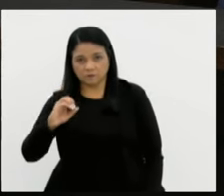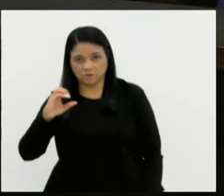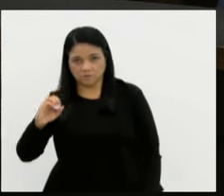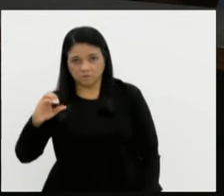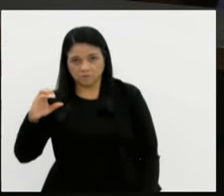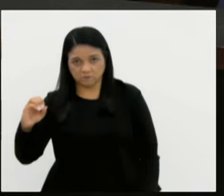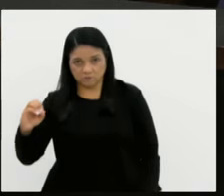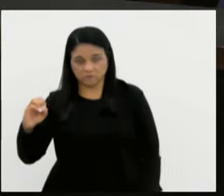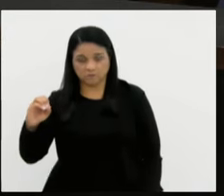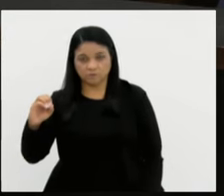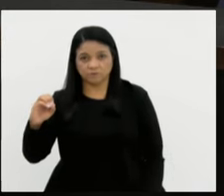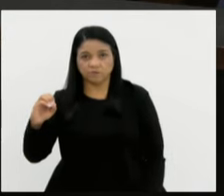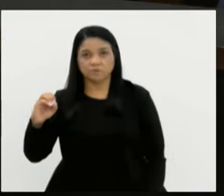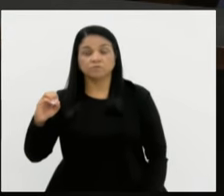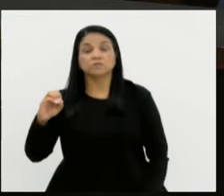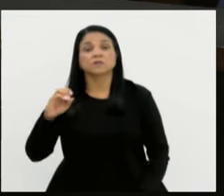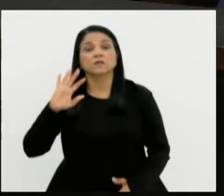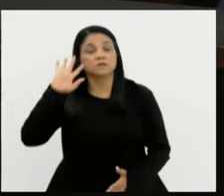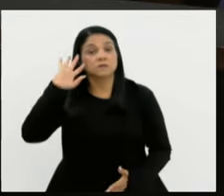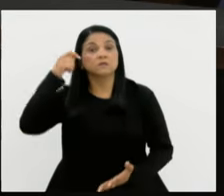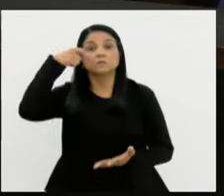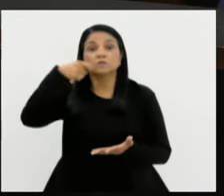0037-901-94-2023-819-000, determinou